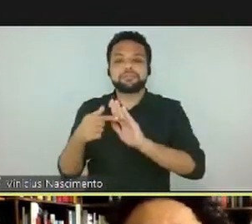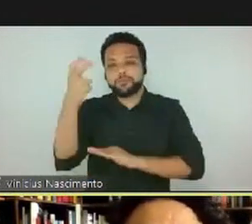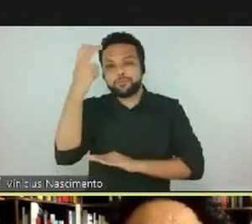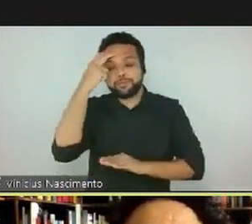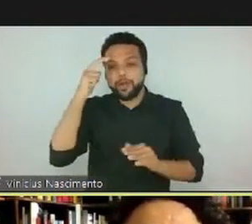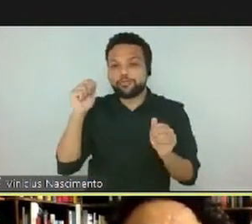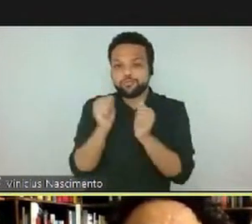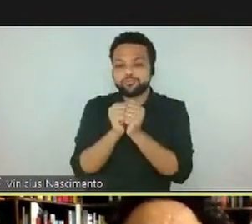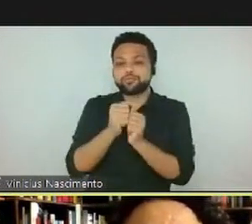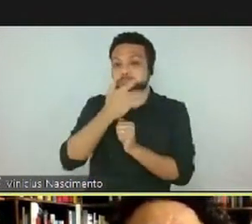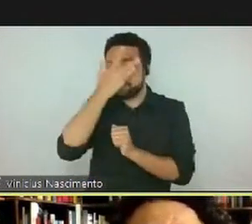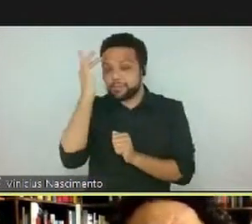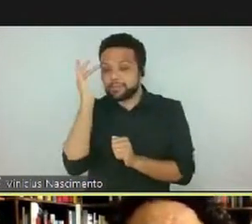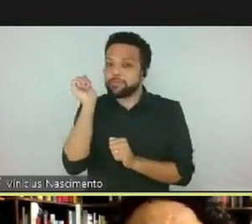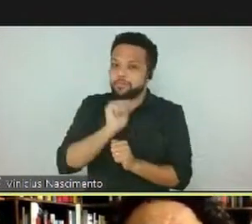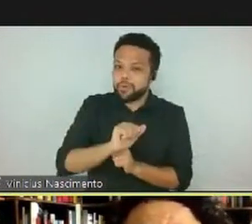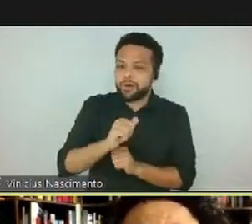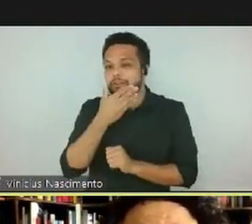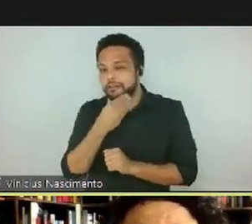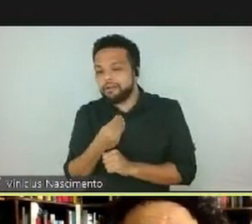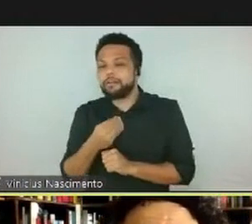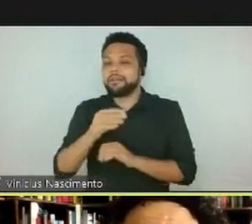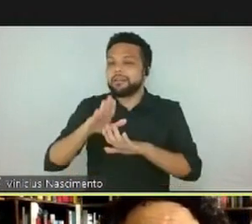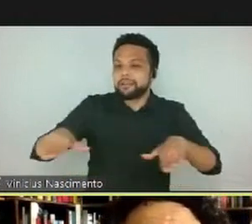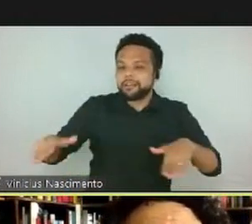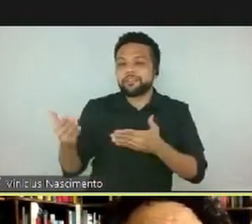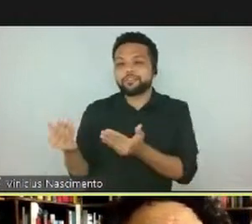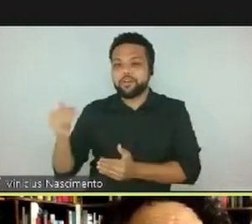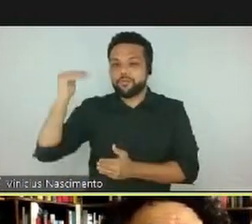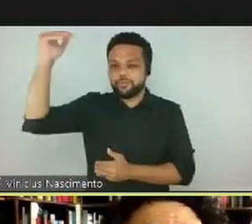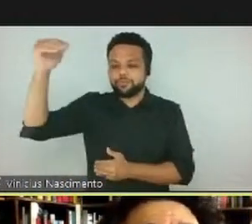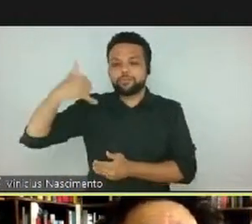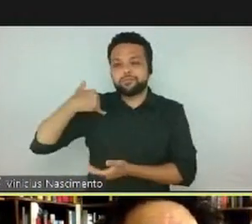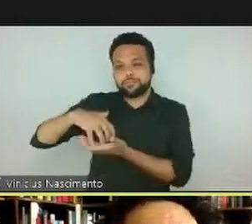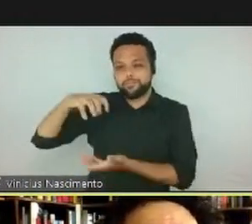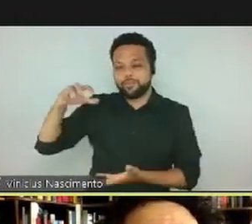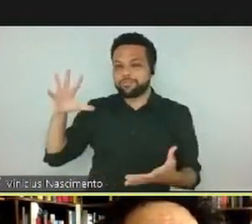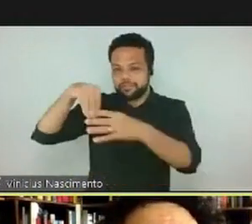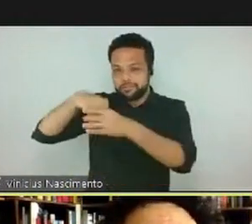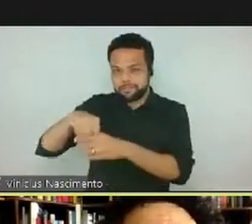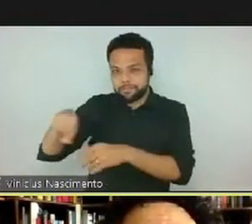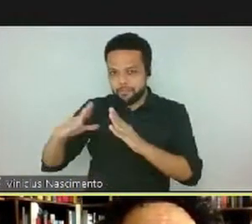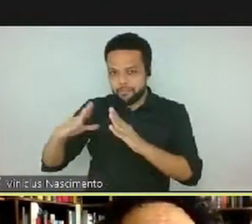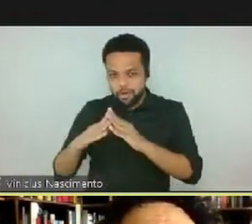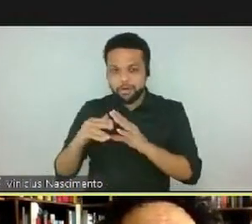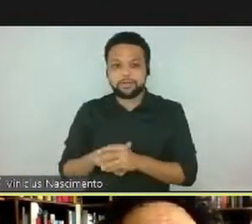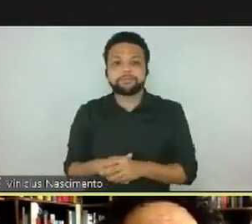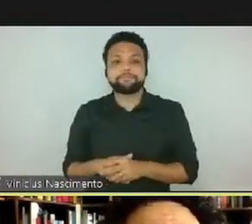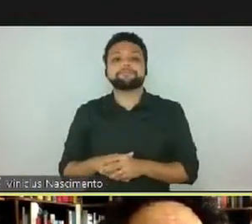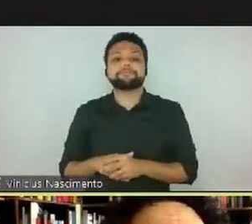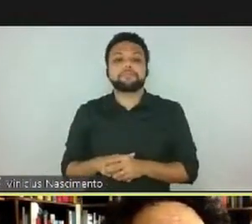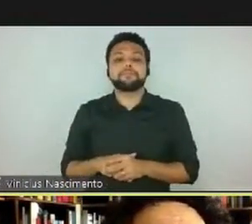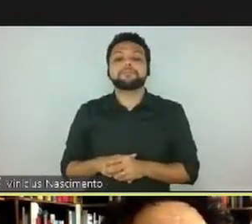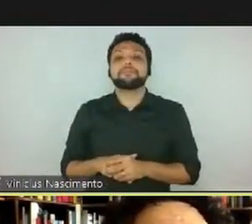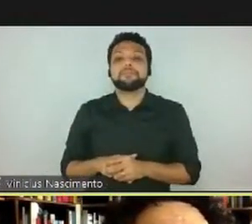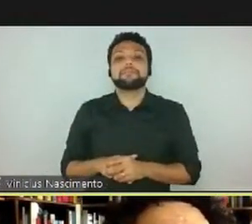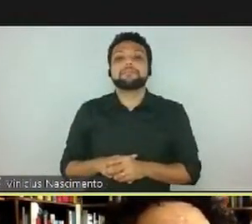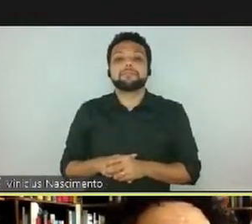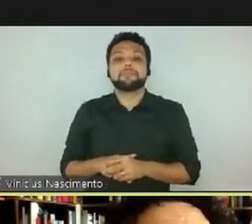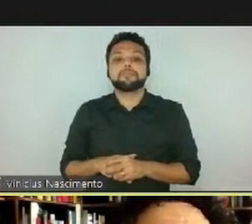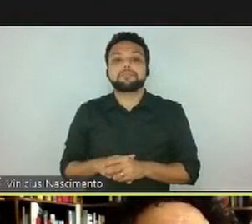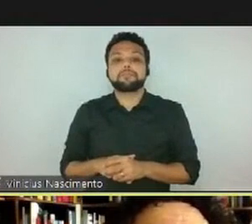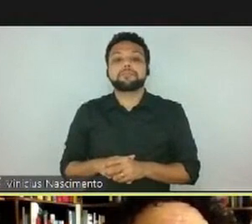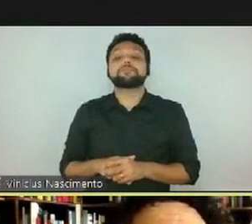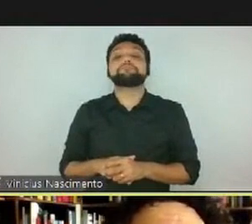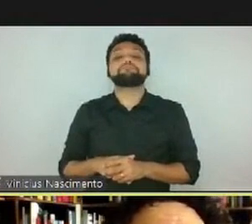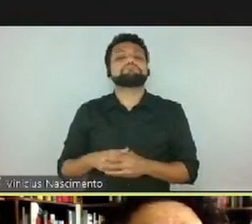as moradoras do bairro, crianças, jovens, adultos e idosos. Lá ao fundo, a gente consegue ver uns